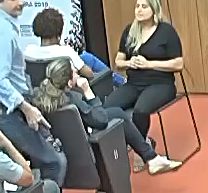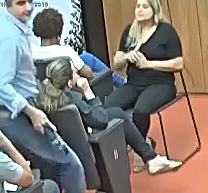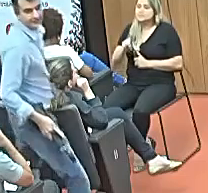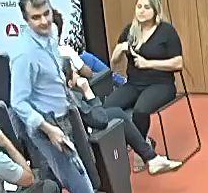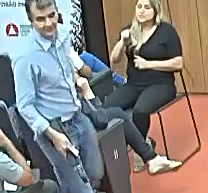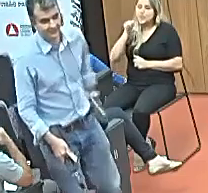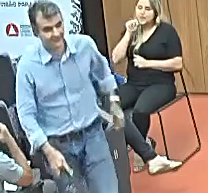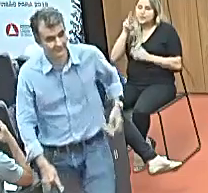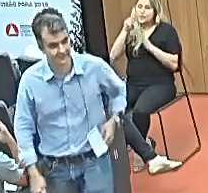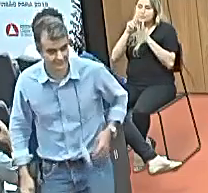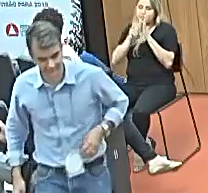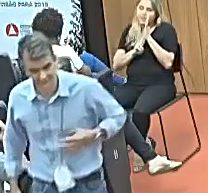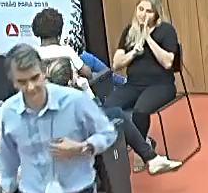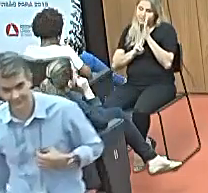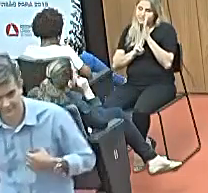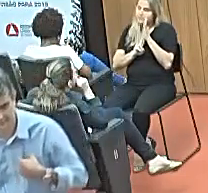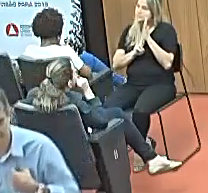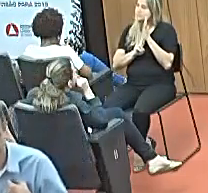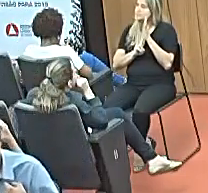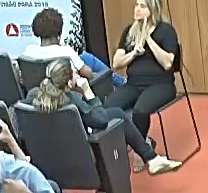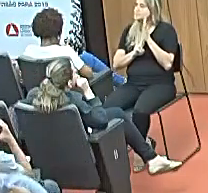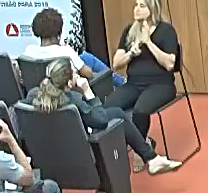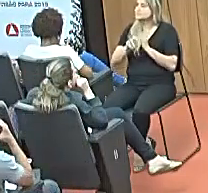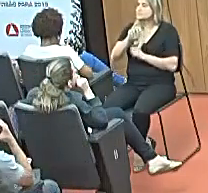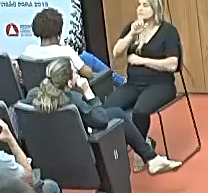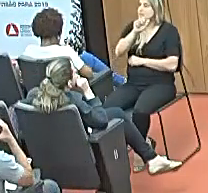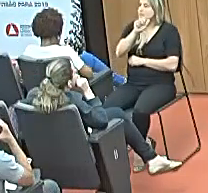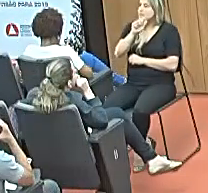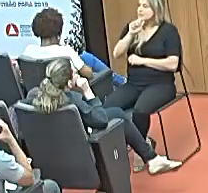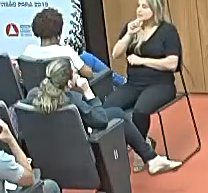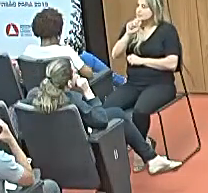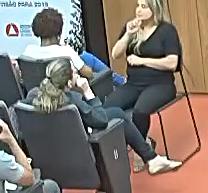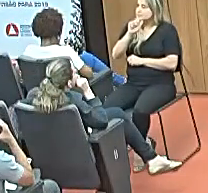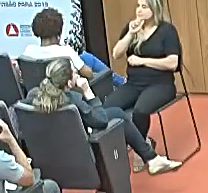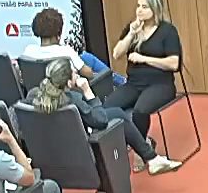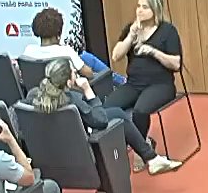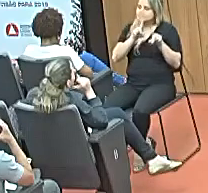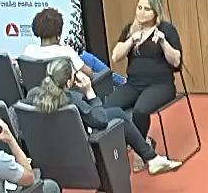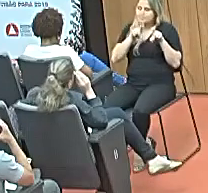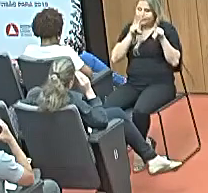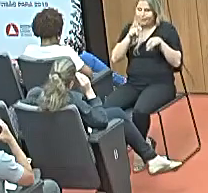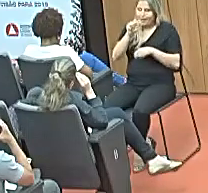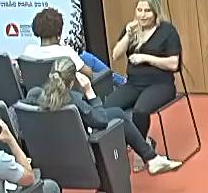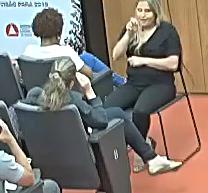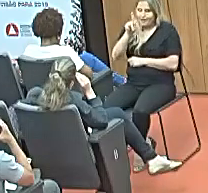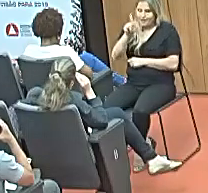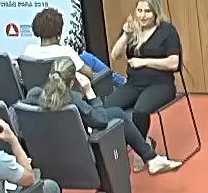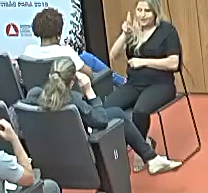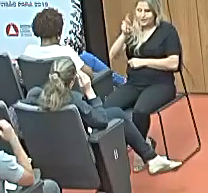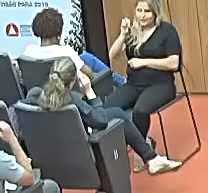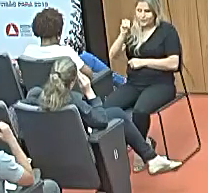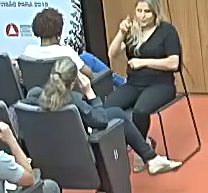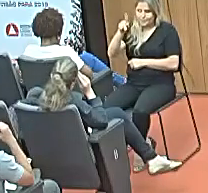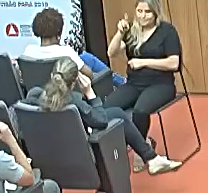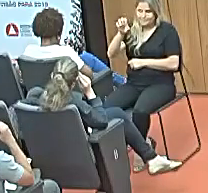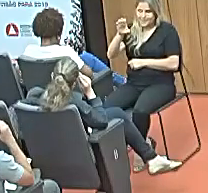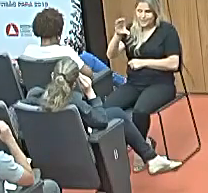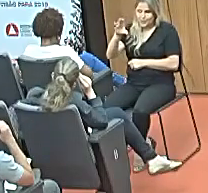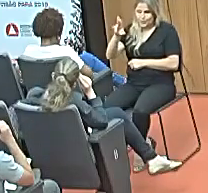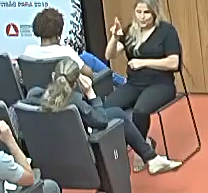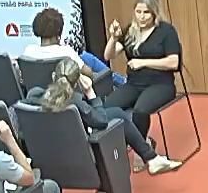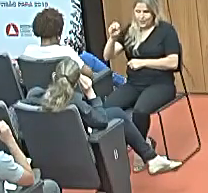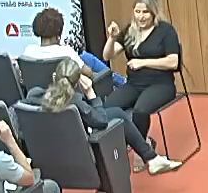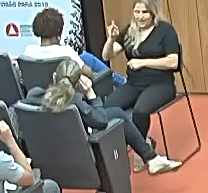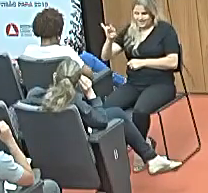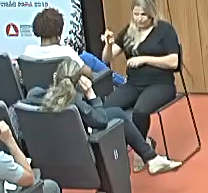é para o tema agropecuária e desenvolvimento agrário nosso grupo teve a participação total vez um maior número de participantes